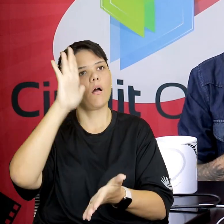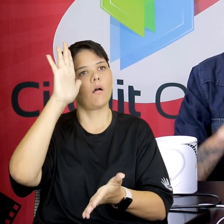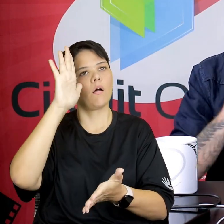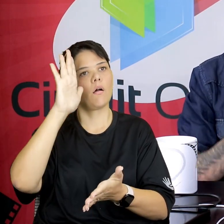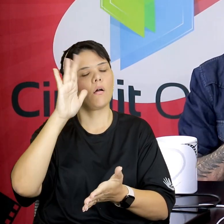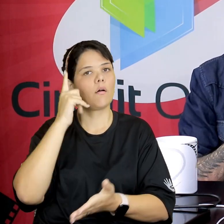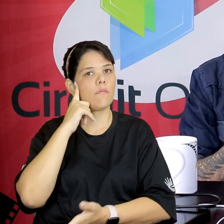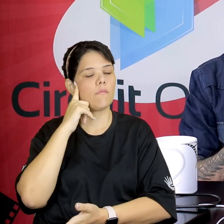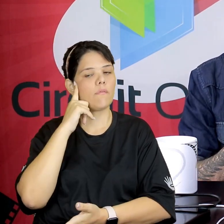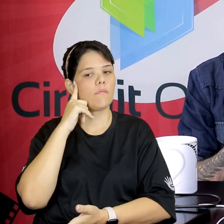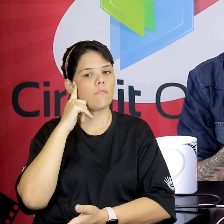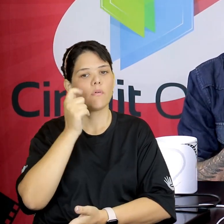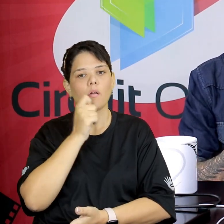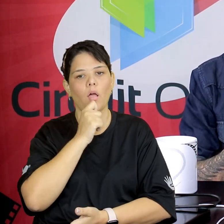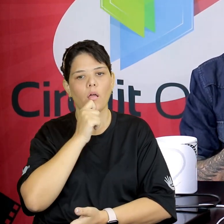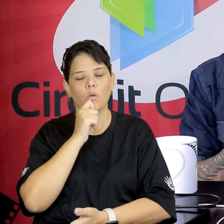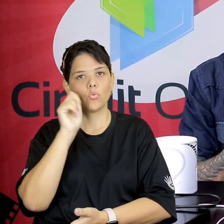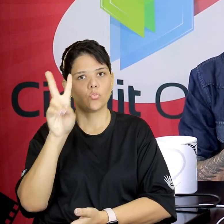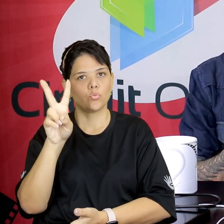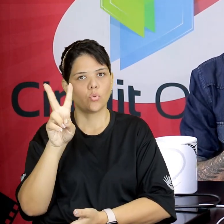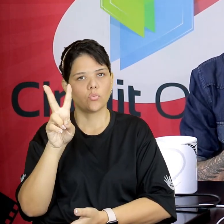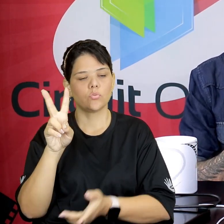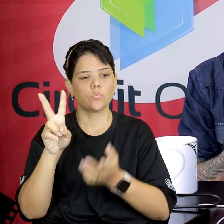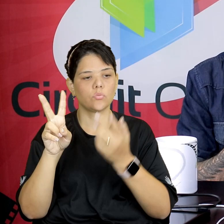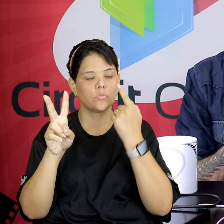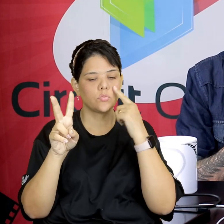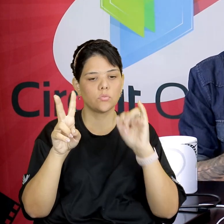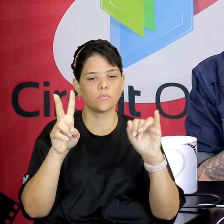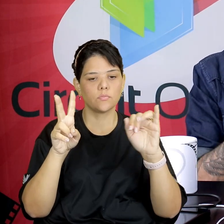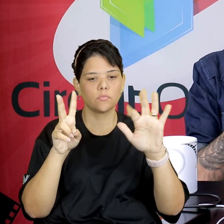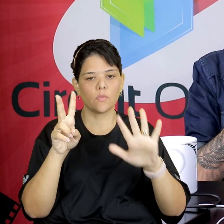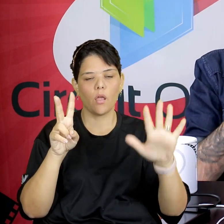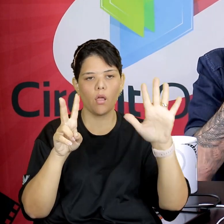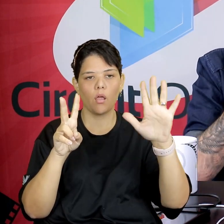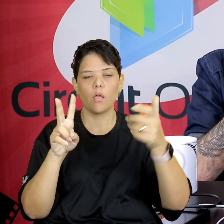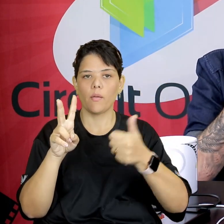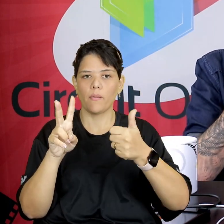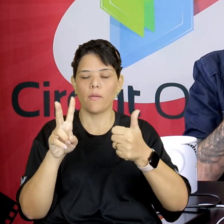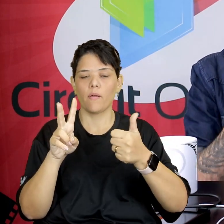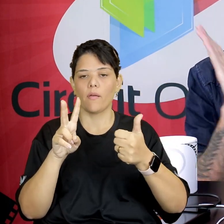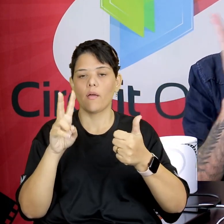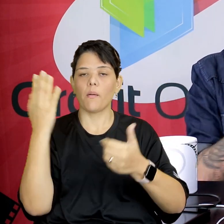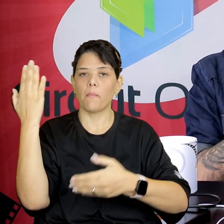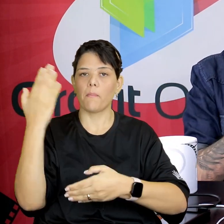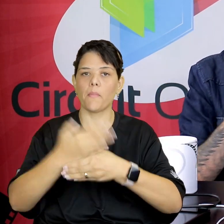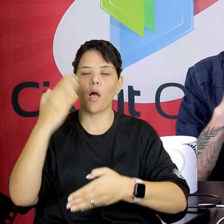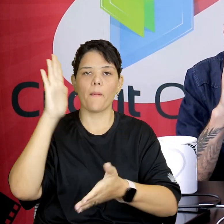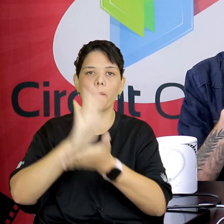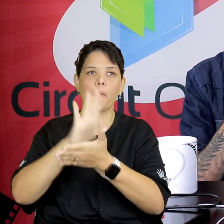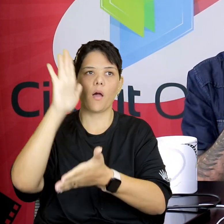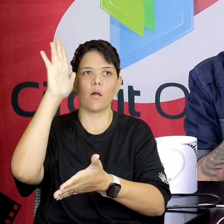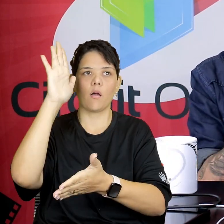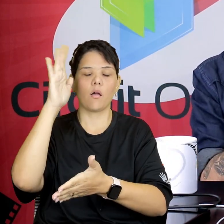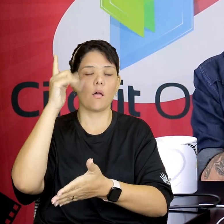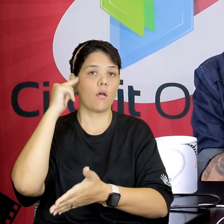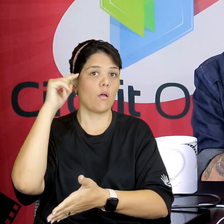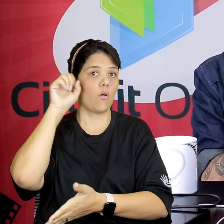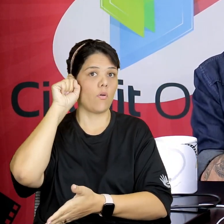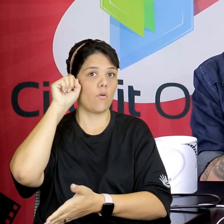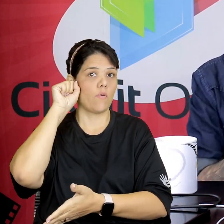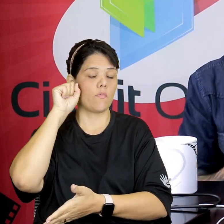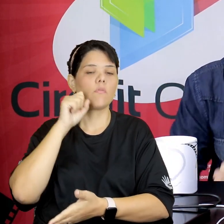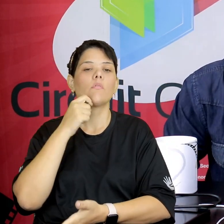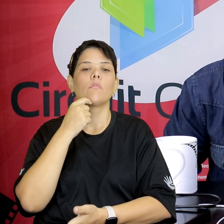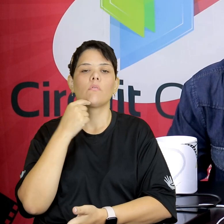ver o pico no áudio 2 e vai ver na imagem do primeiro a ação de claquetar, a ação de bater palma. Aí você sincroniza esse